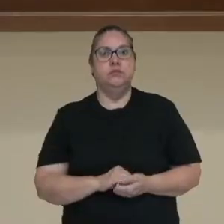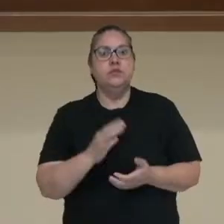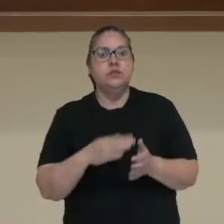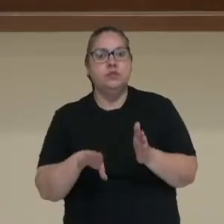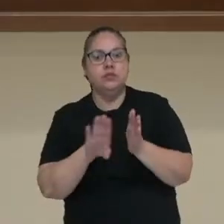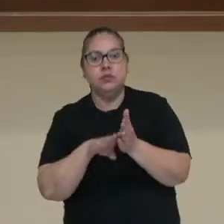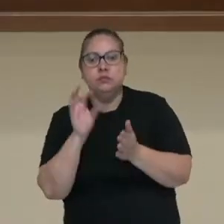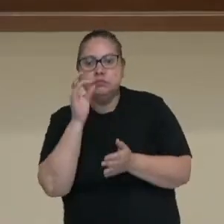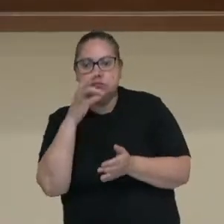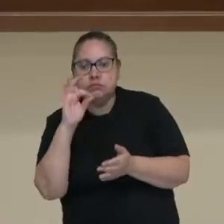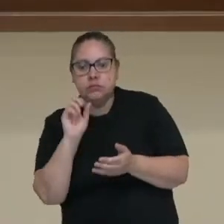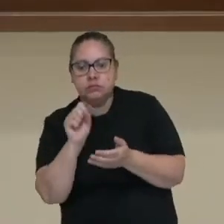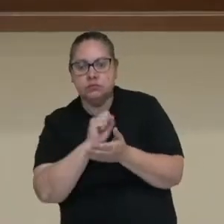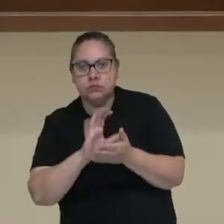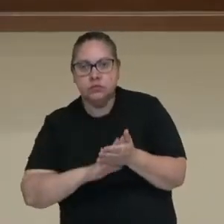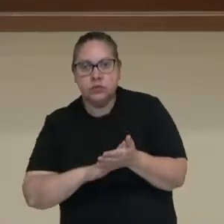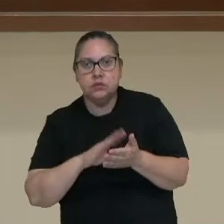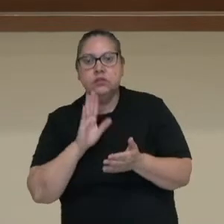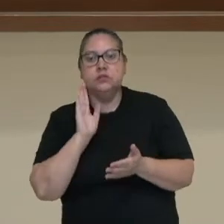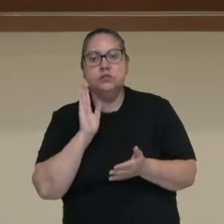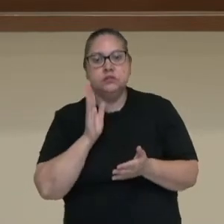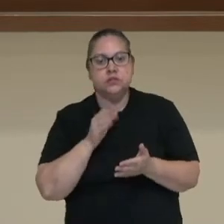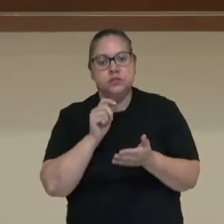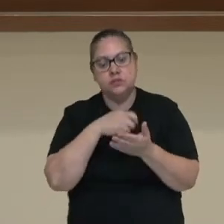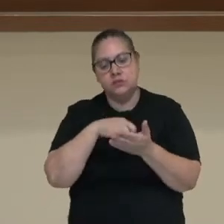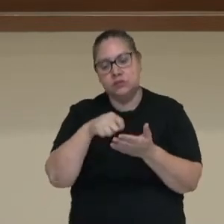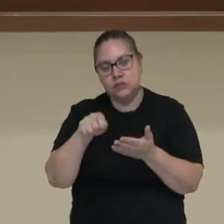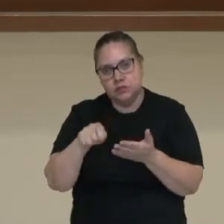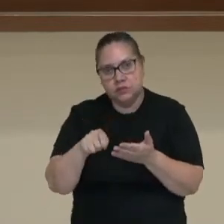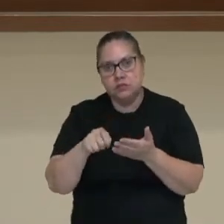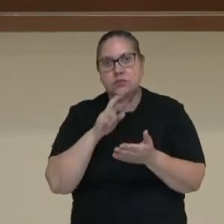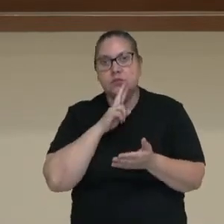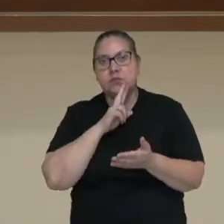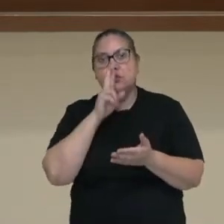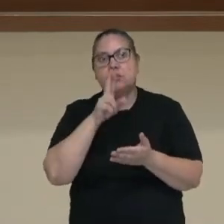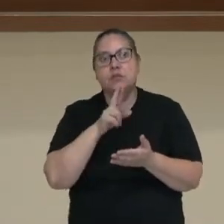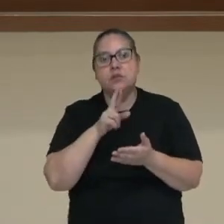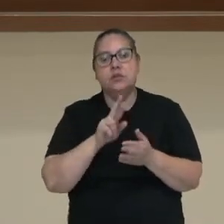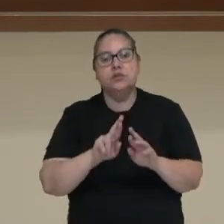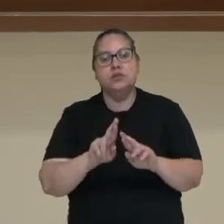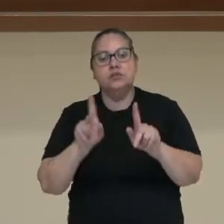Voltamos para a correção da atividade. Vocês deveriam escrever na resposta